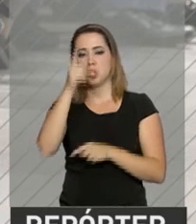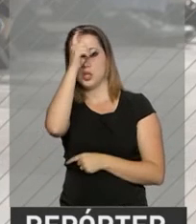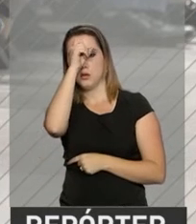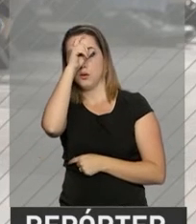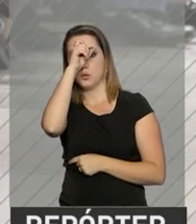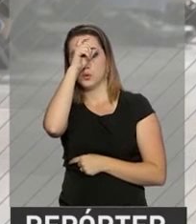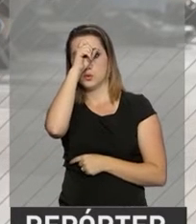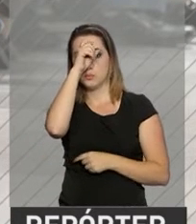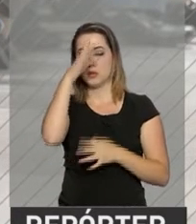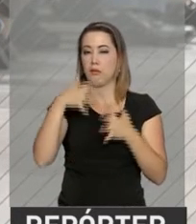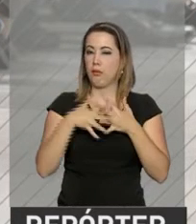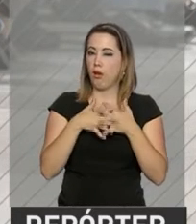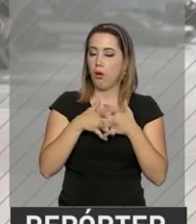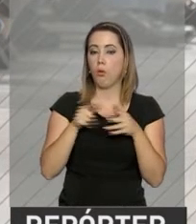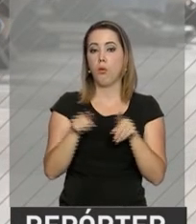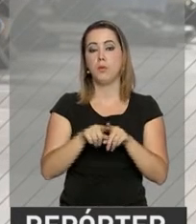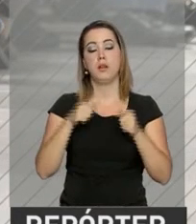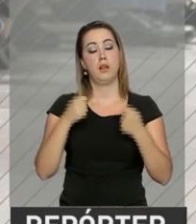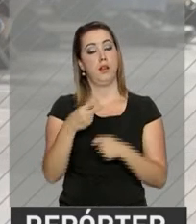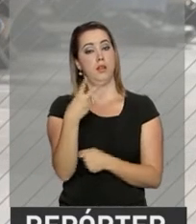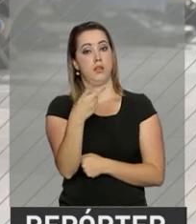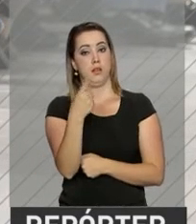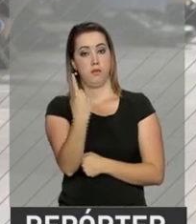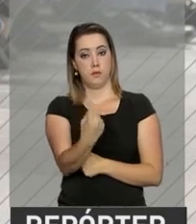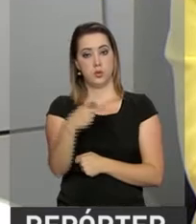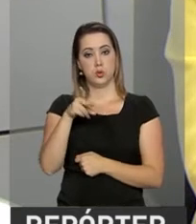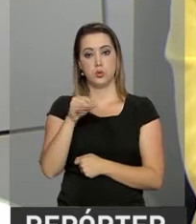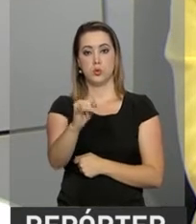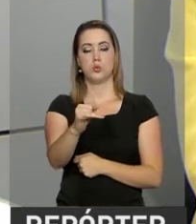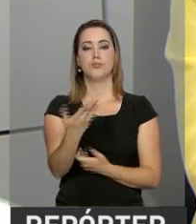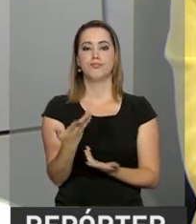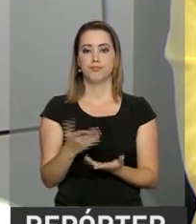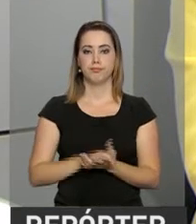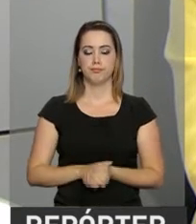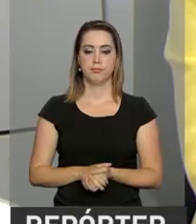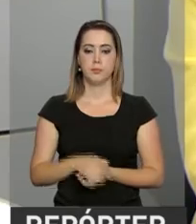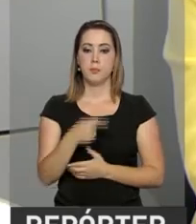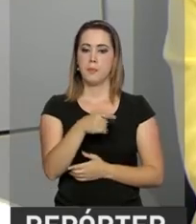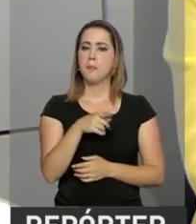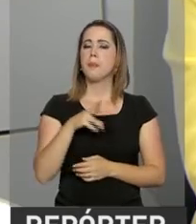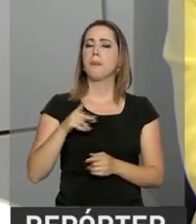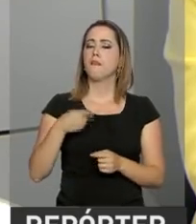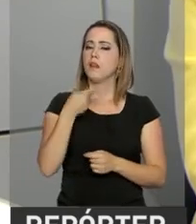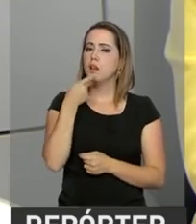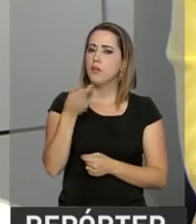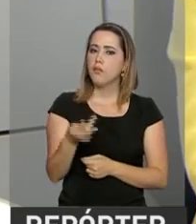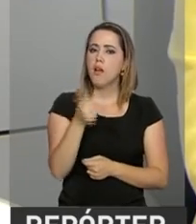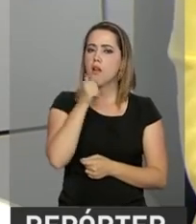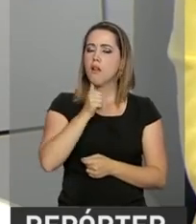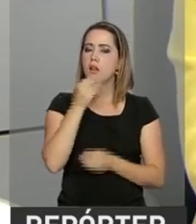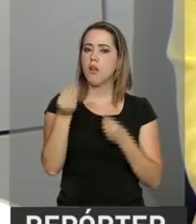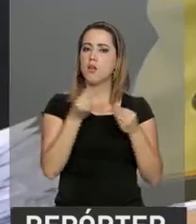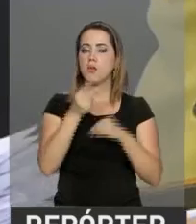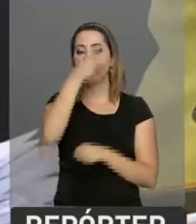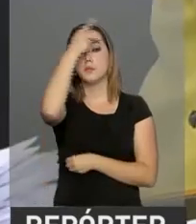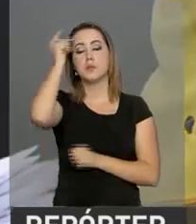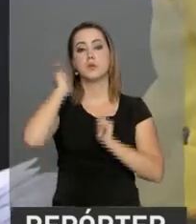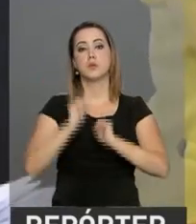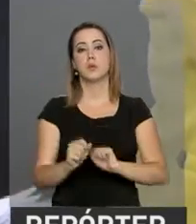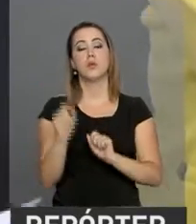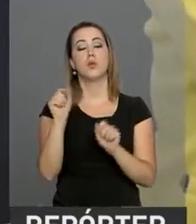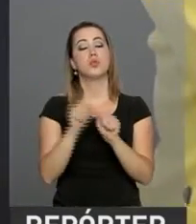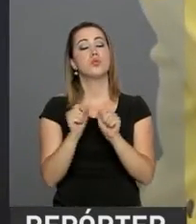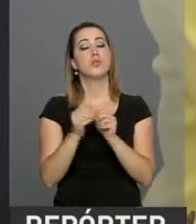em até 21 dias para serem atendidos a diretora orienta como devem proceder os beneficiários dos